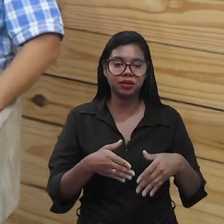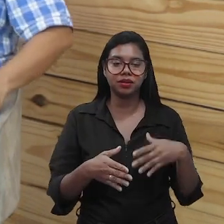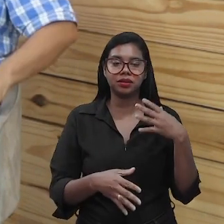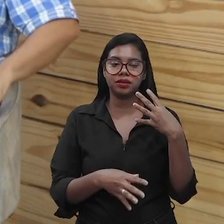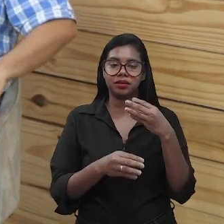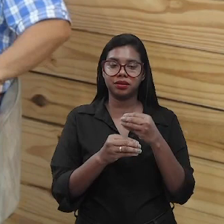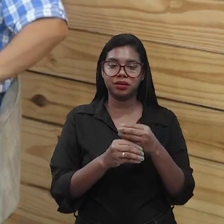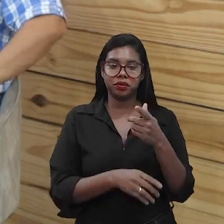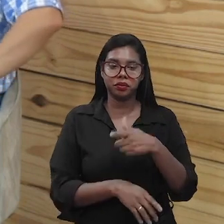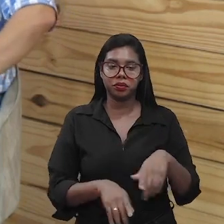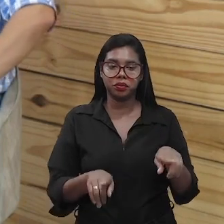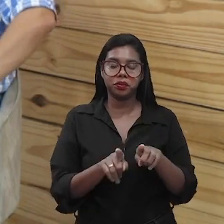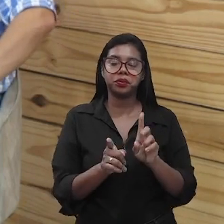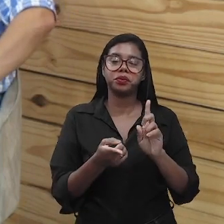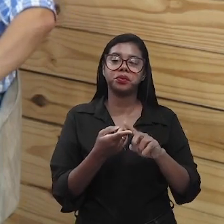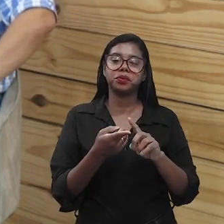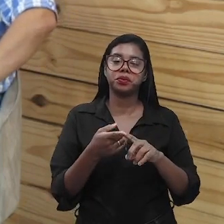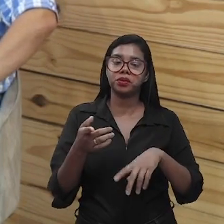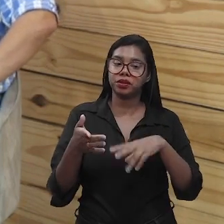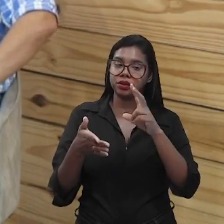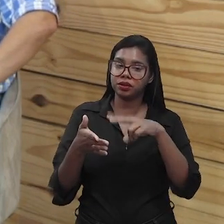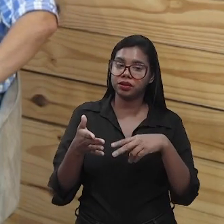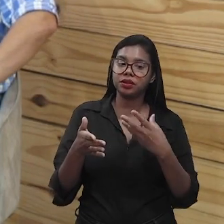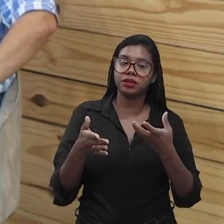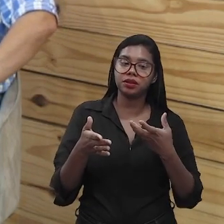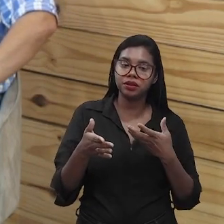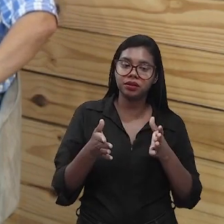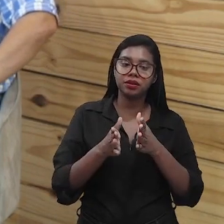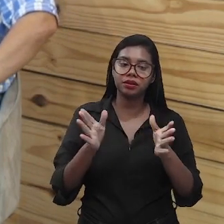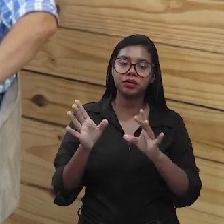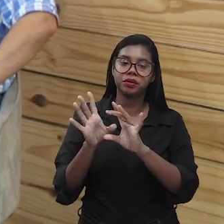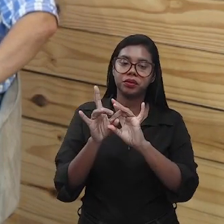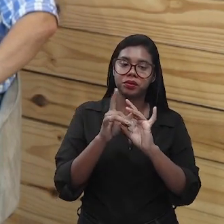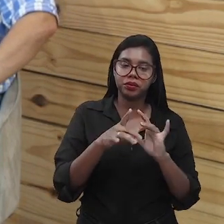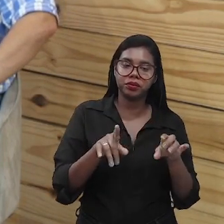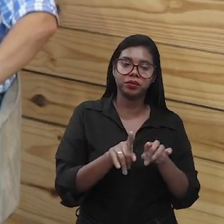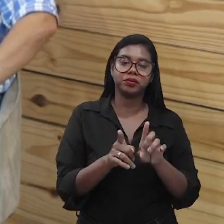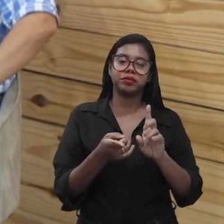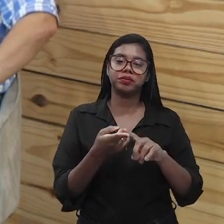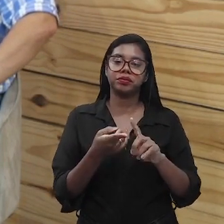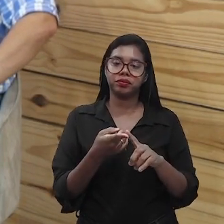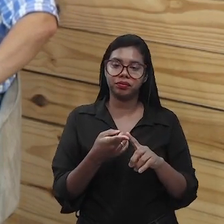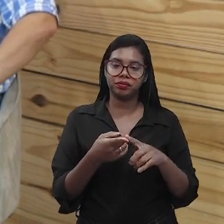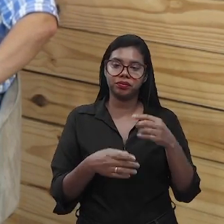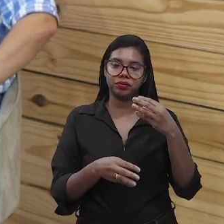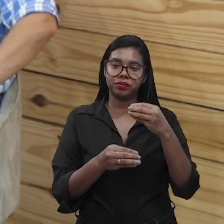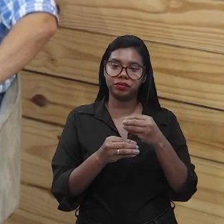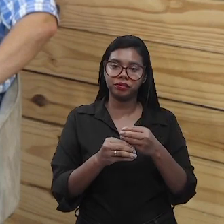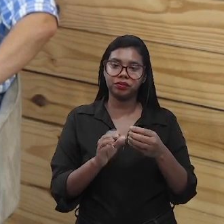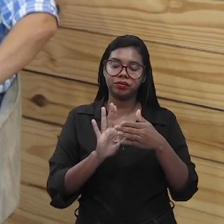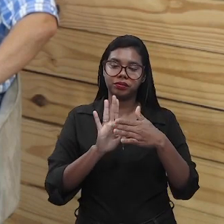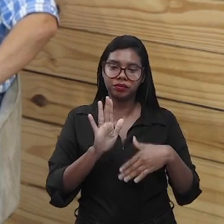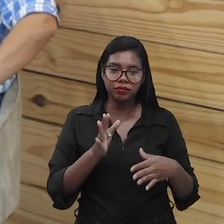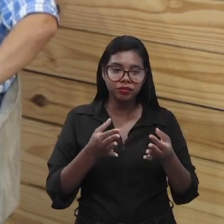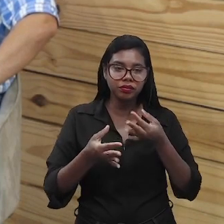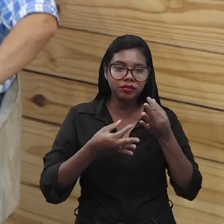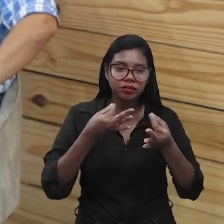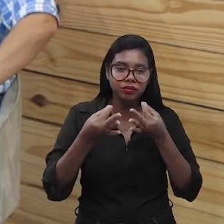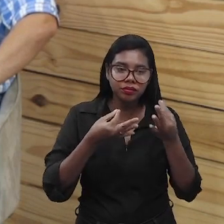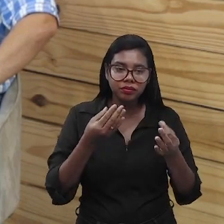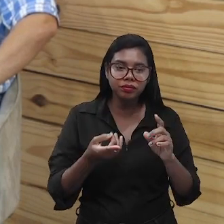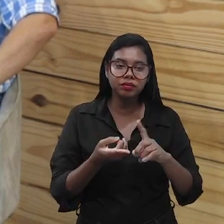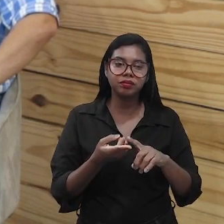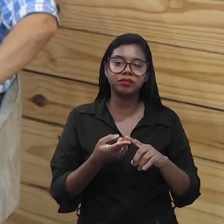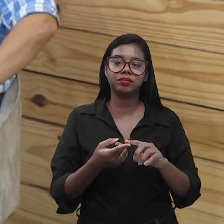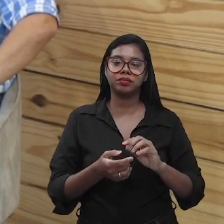quer ler, quer acessar um conteúdo exclusivo, que vai ouvir as playlists e vai comentar, por que não tem essa outra música aqui? Eu acho que deveria